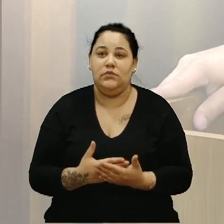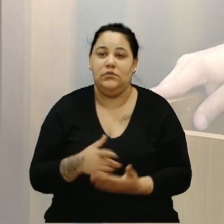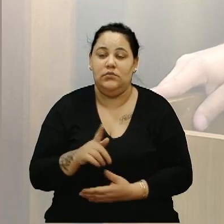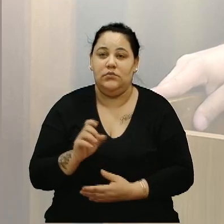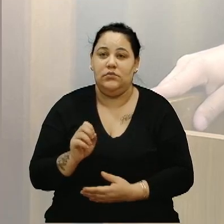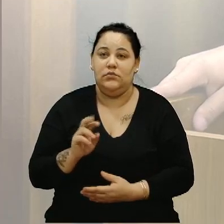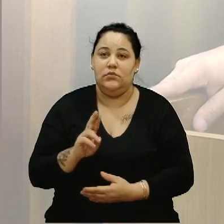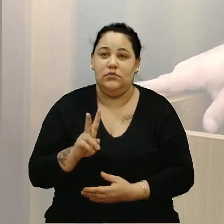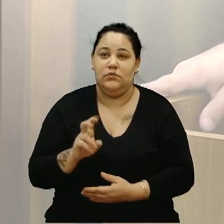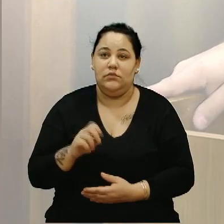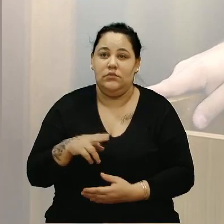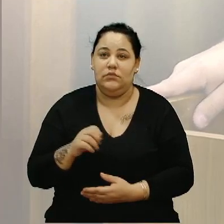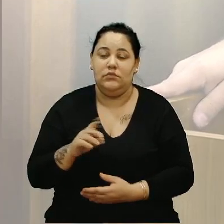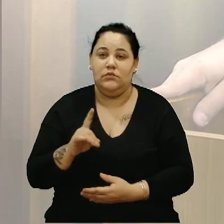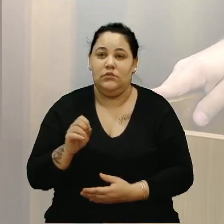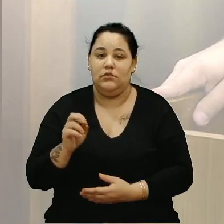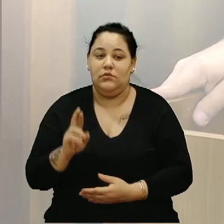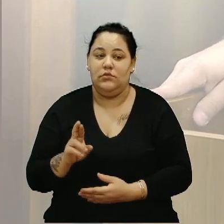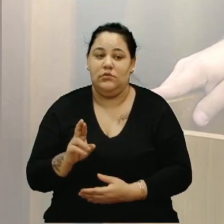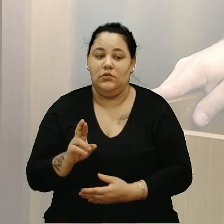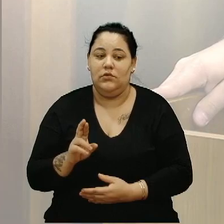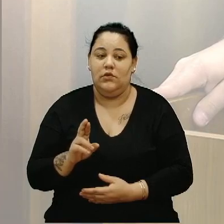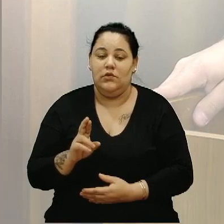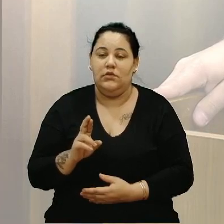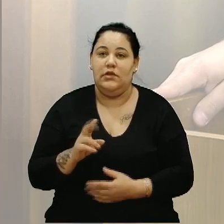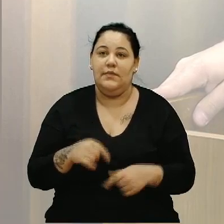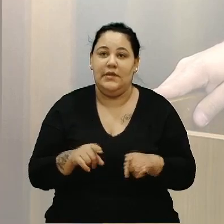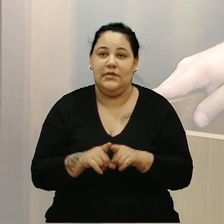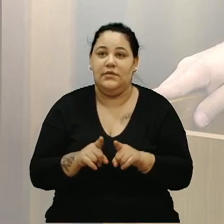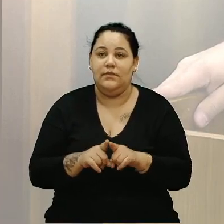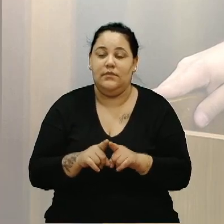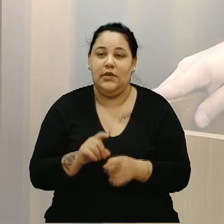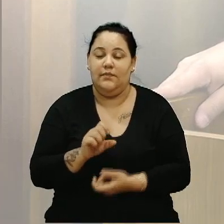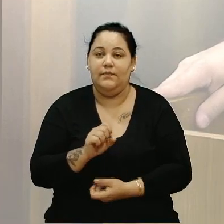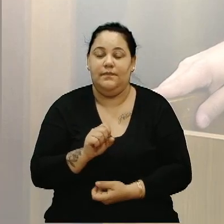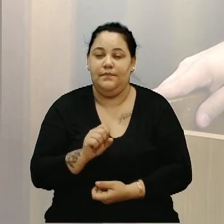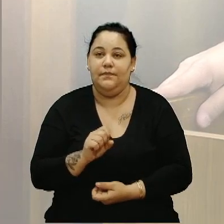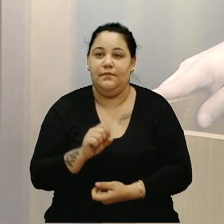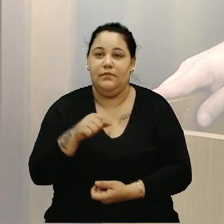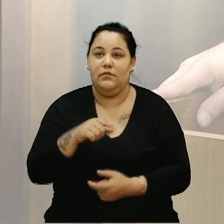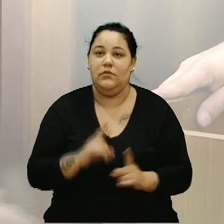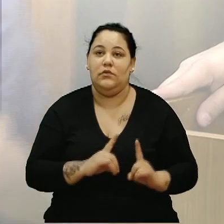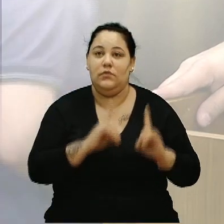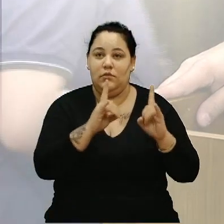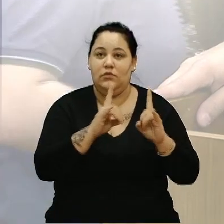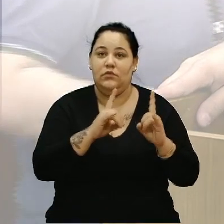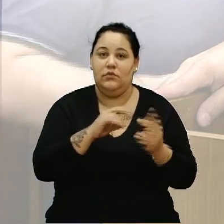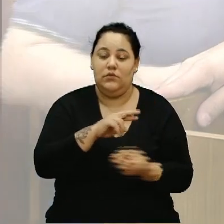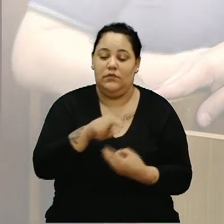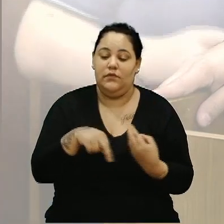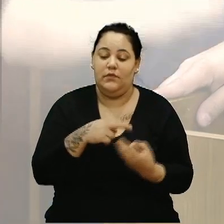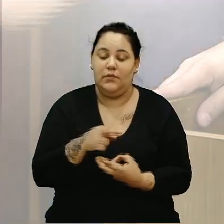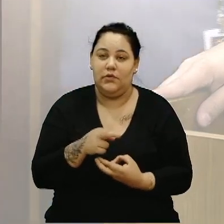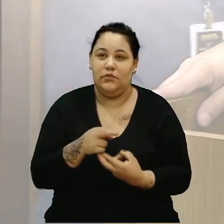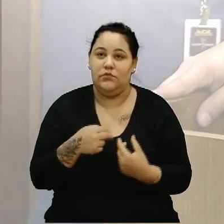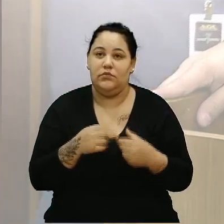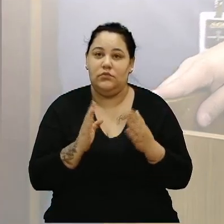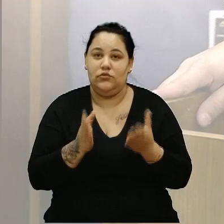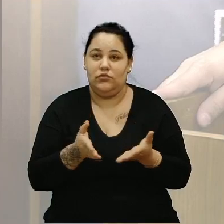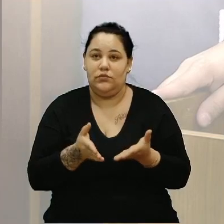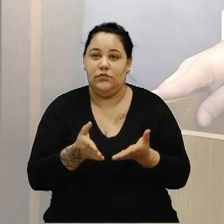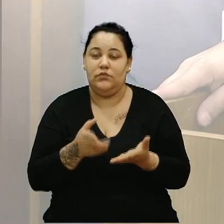que a Escola Governador Roberto Silveira é uma escola municipal. Esse prédio já foi reformado algumas vezes